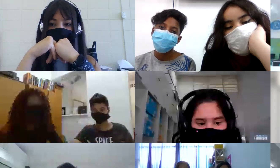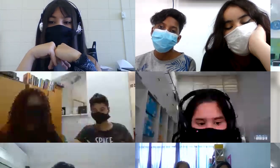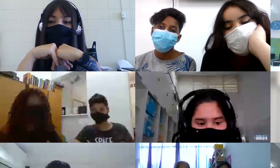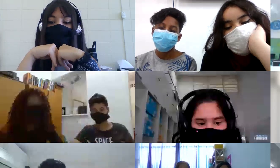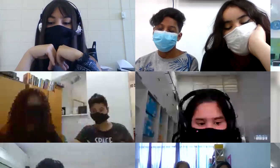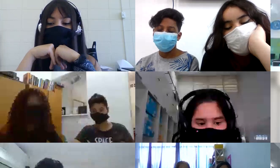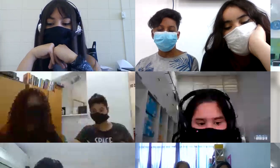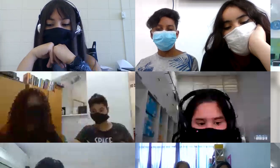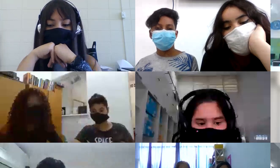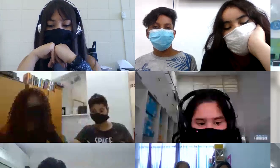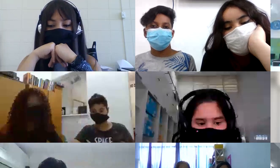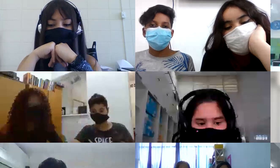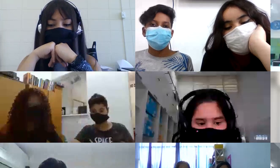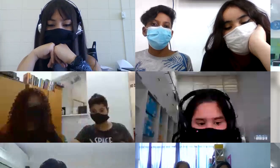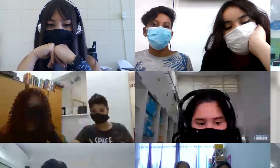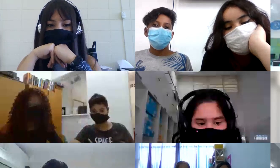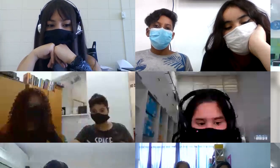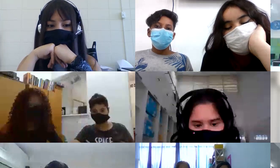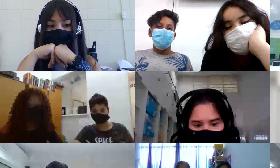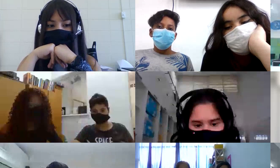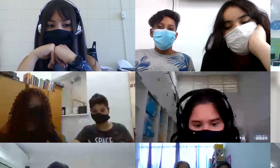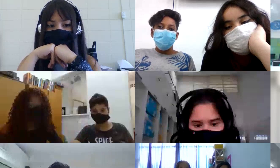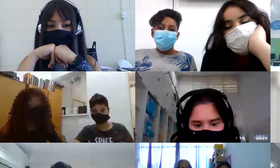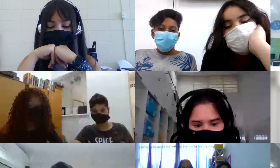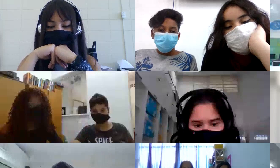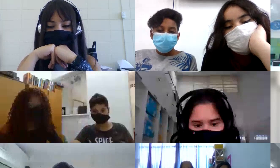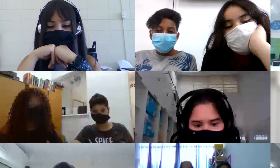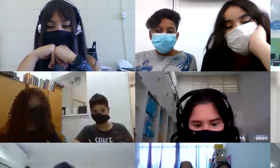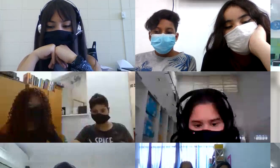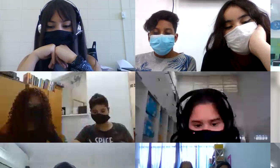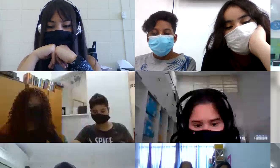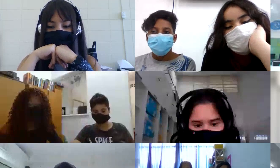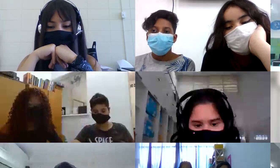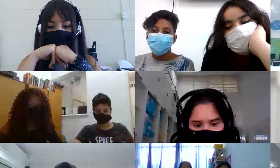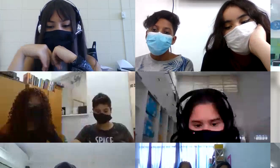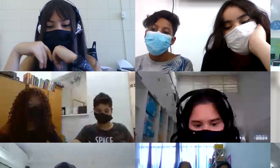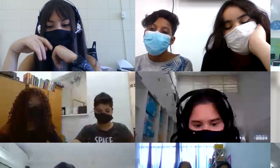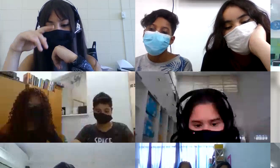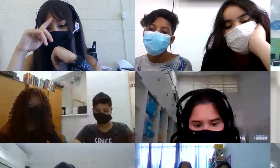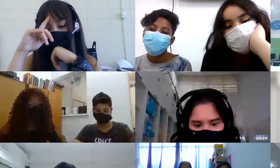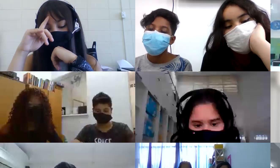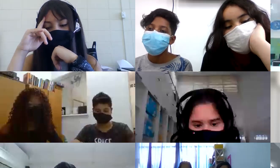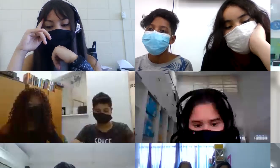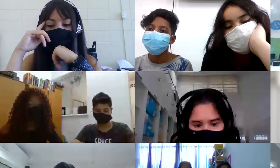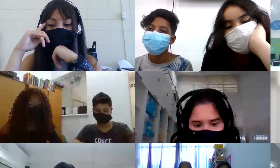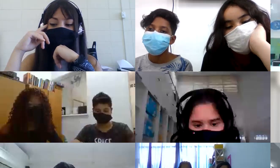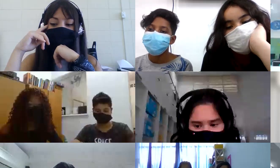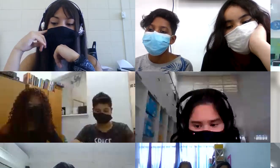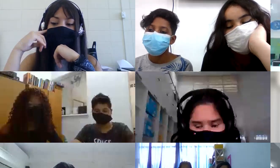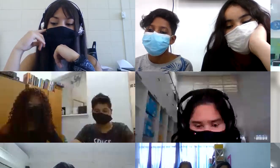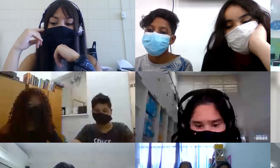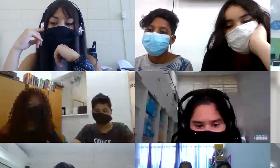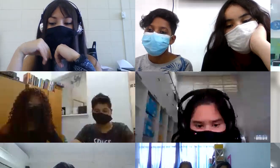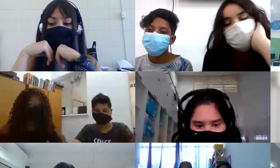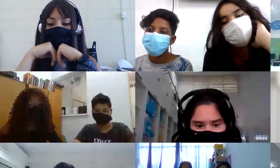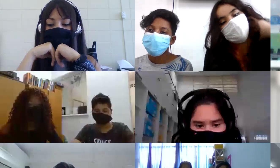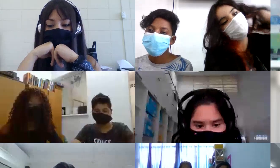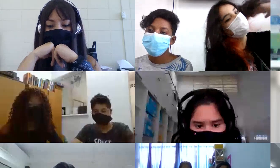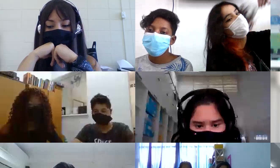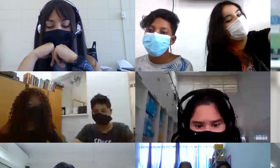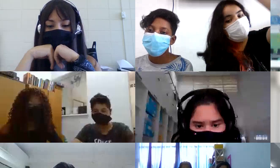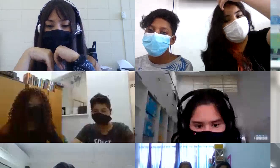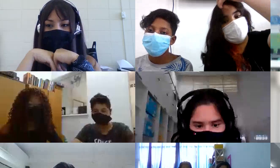dessa gravação. Gostei muito de ter falado com vocês, gostei muito de ter trazido esse assunto para o assunto, é